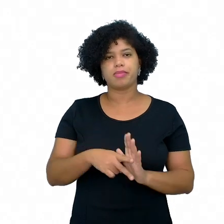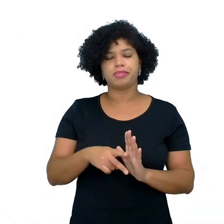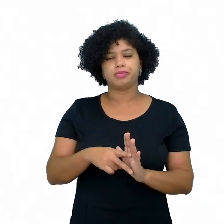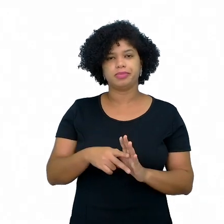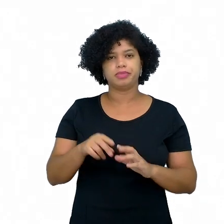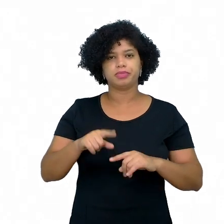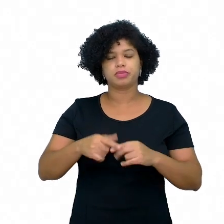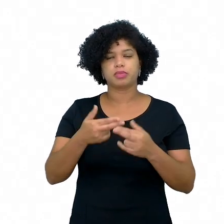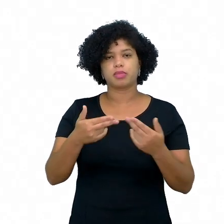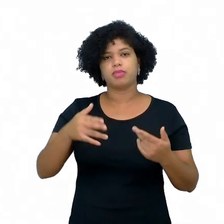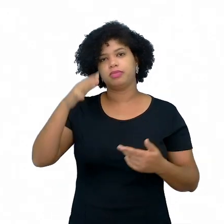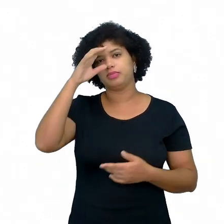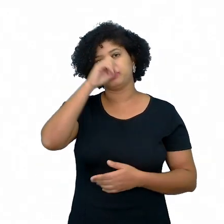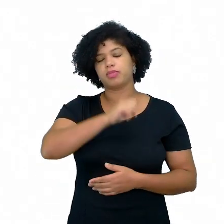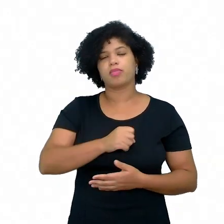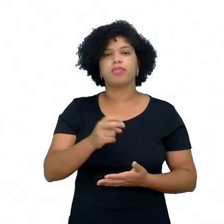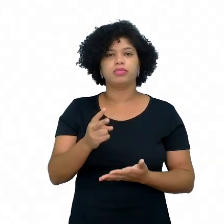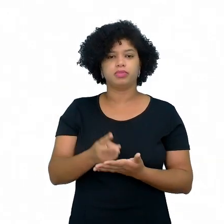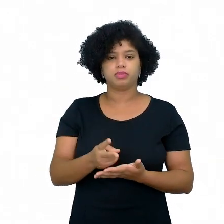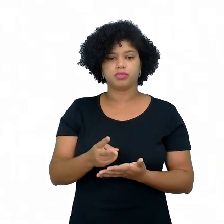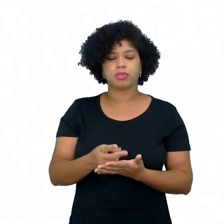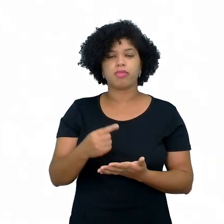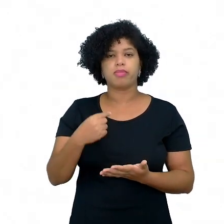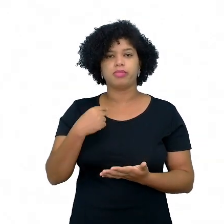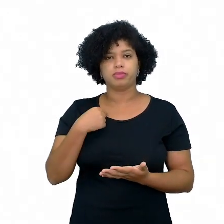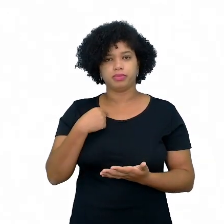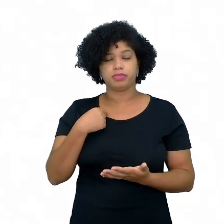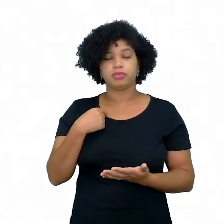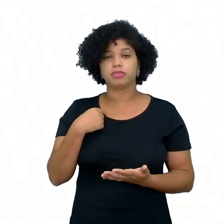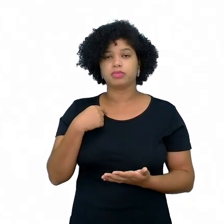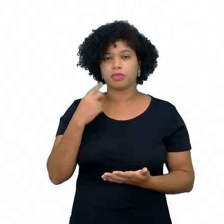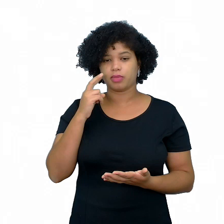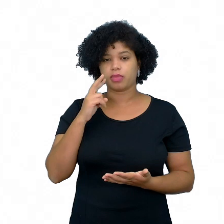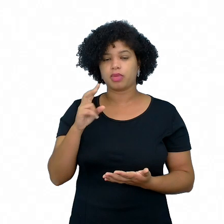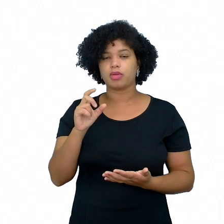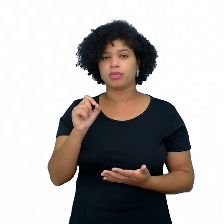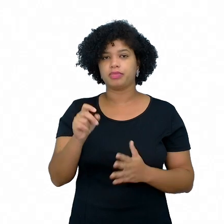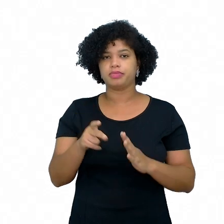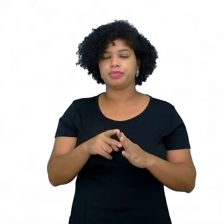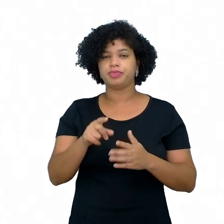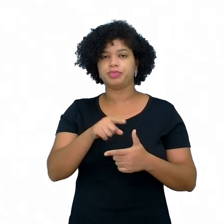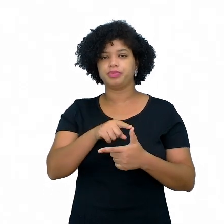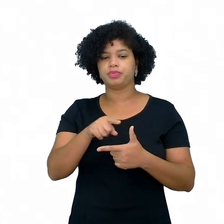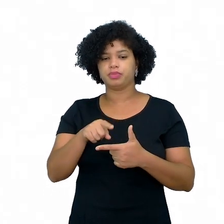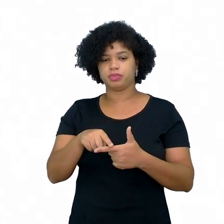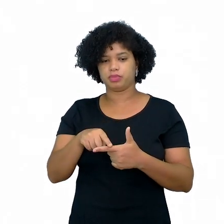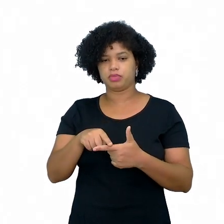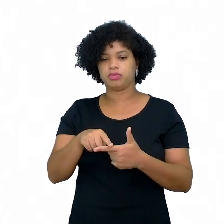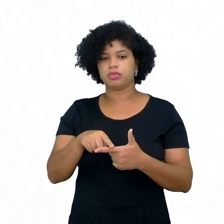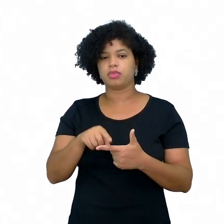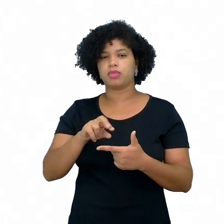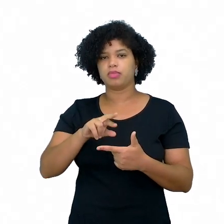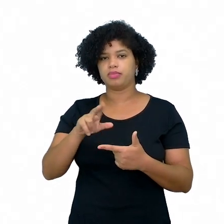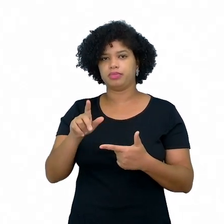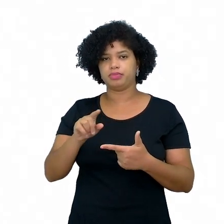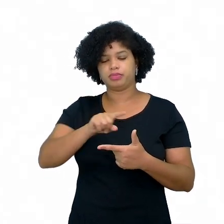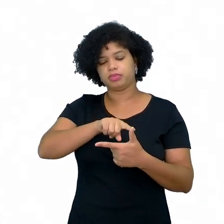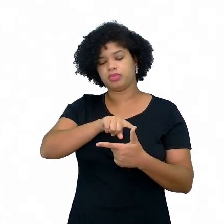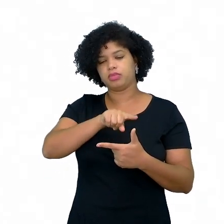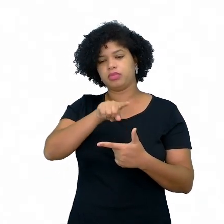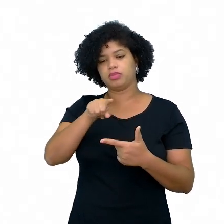Sempre, né, a gente vai tratar aí de ângulos, né? Então, ao falar aí